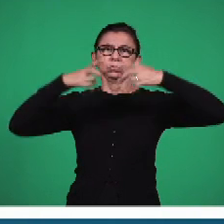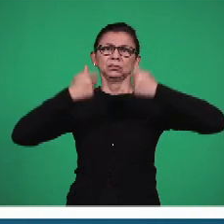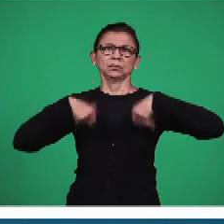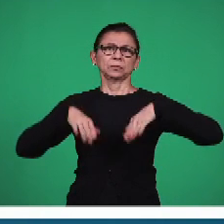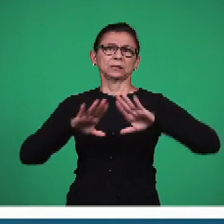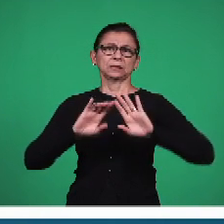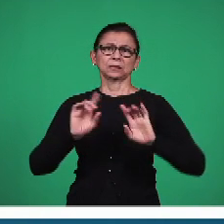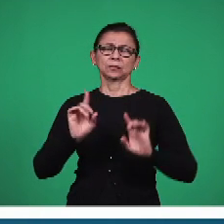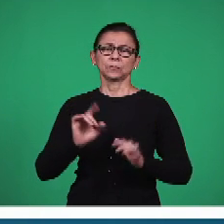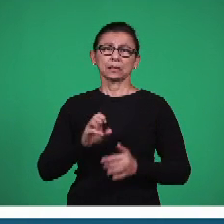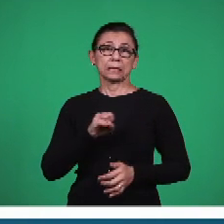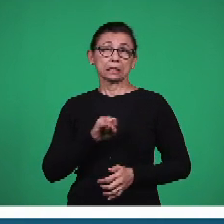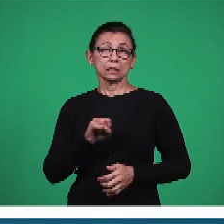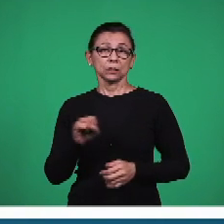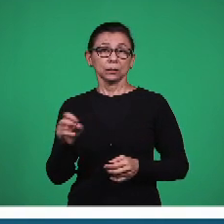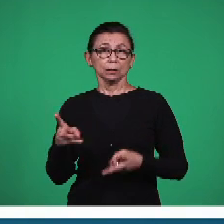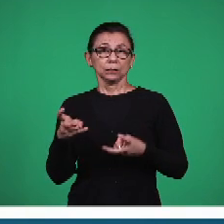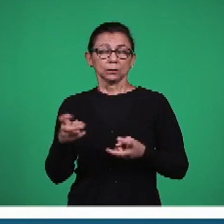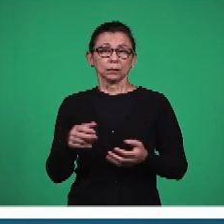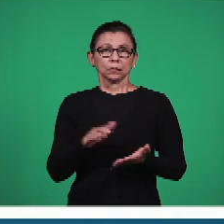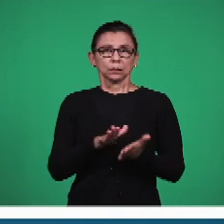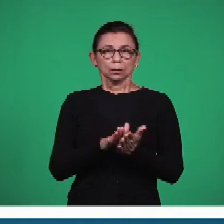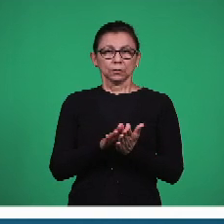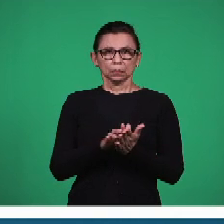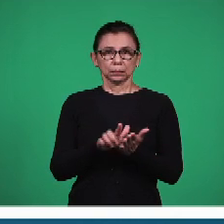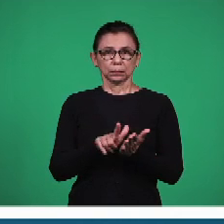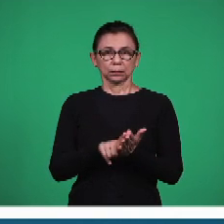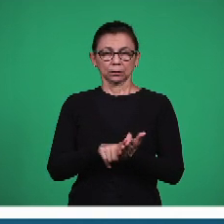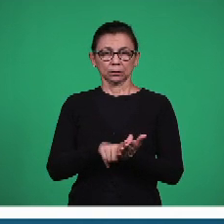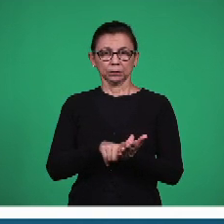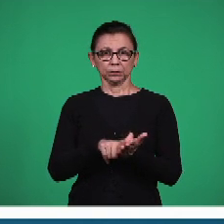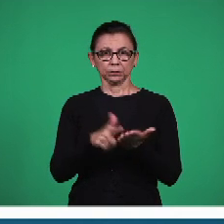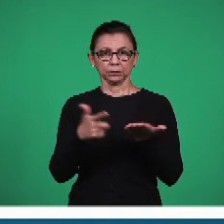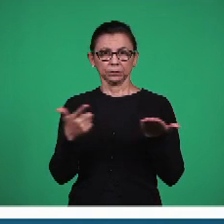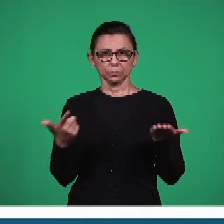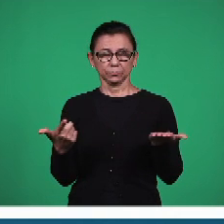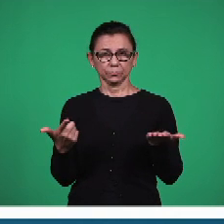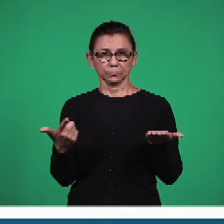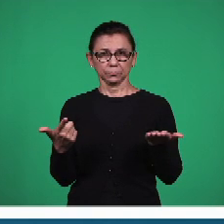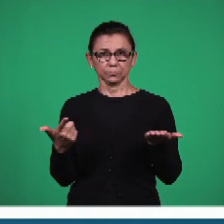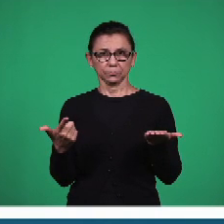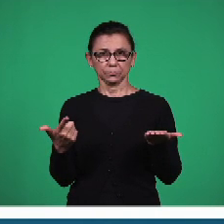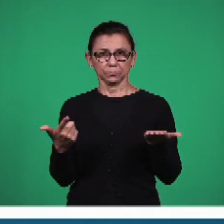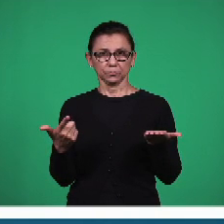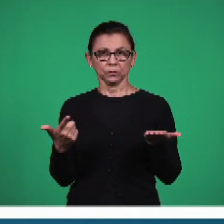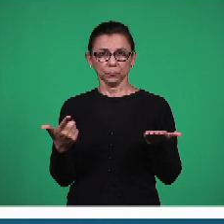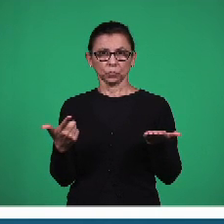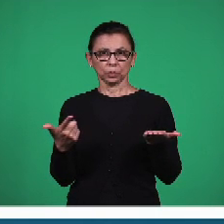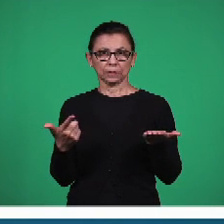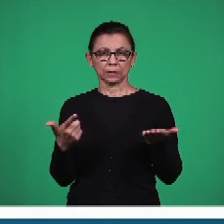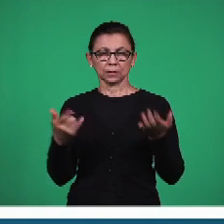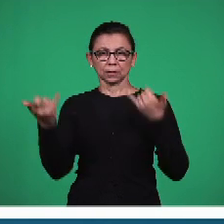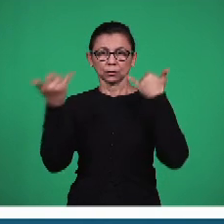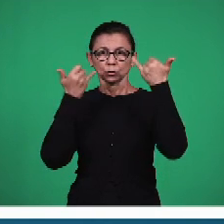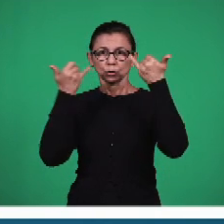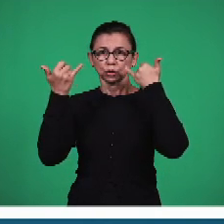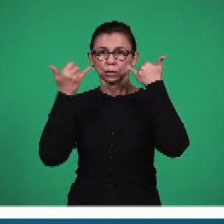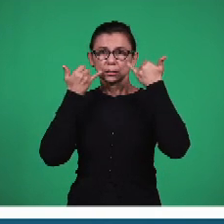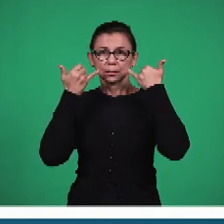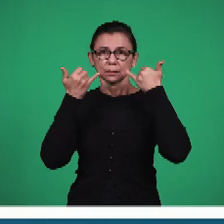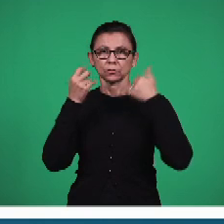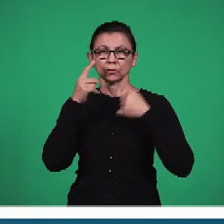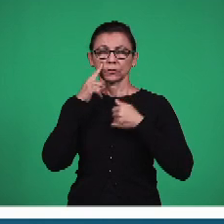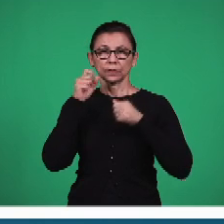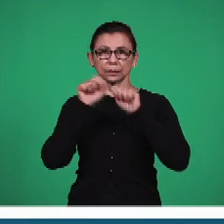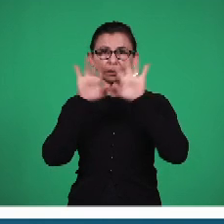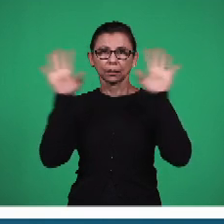nós pegarmos os jornais deste mês ou de 15 dias para cá, os irmãos vão ver as evidências. Por exemplo,